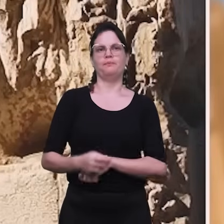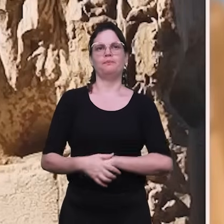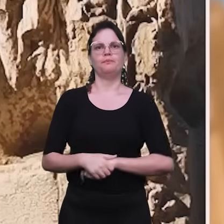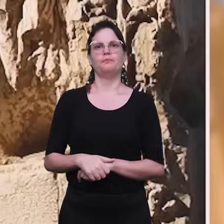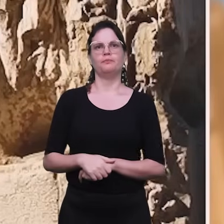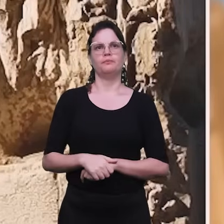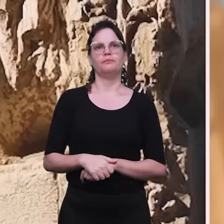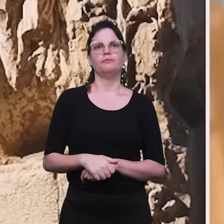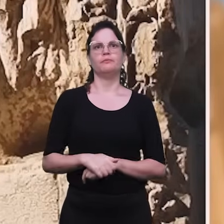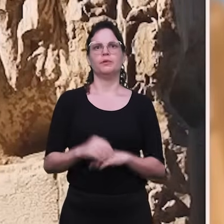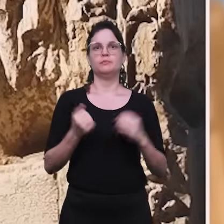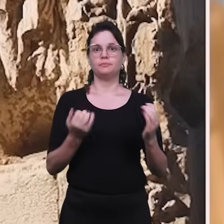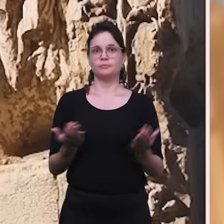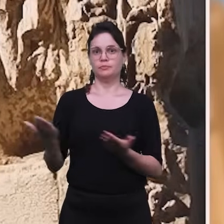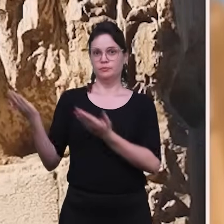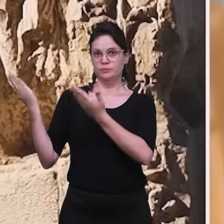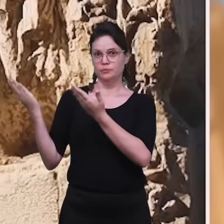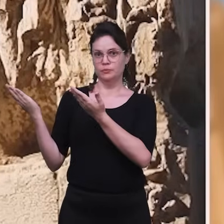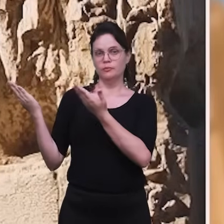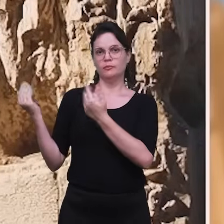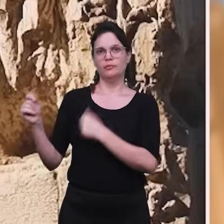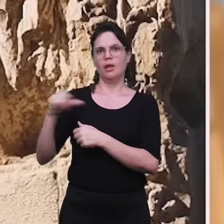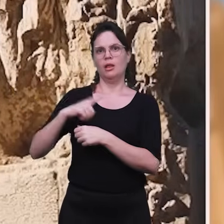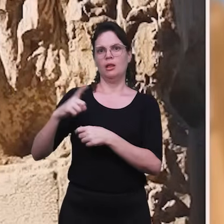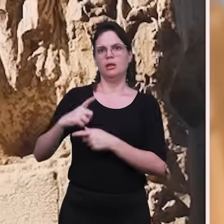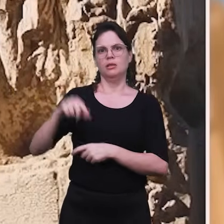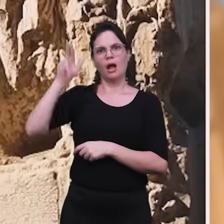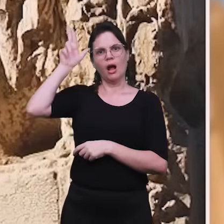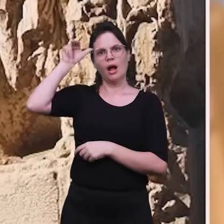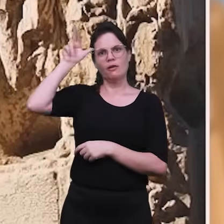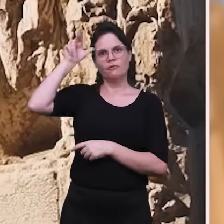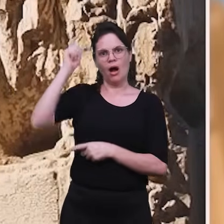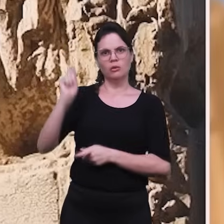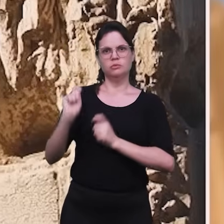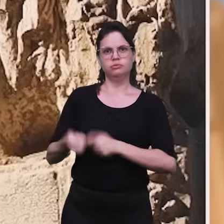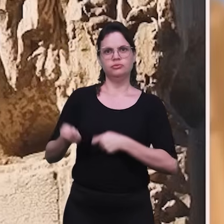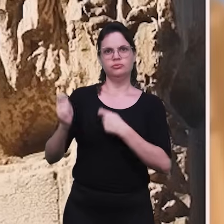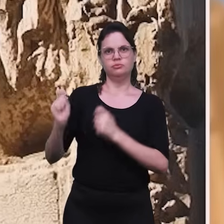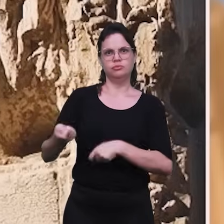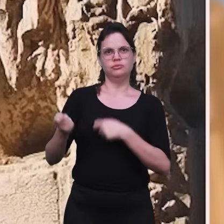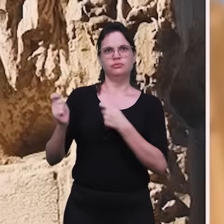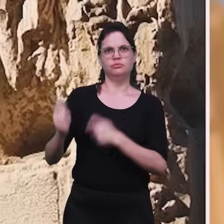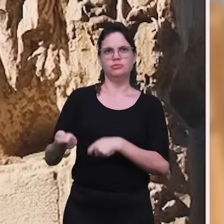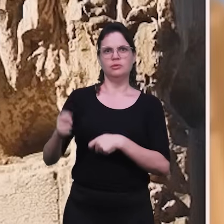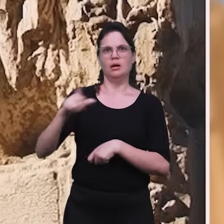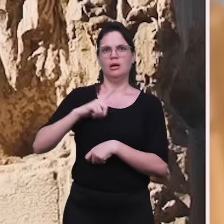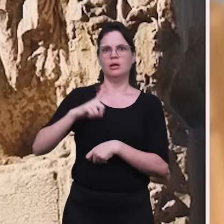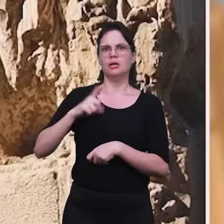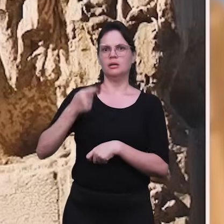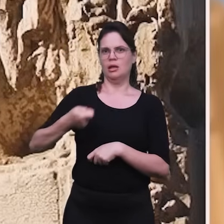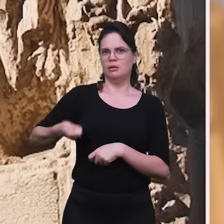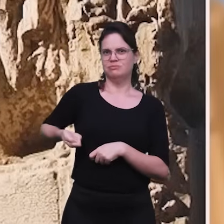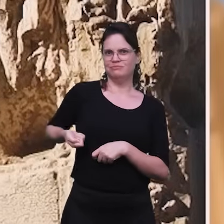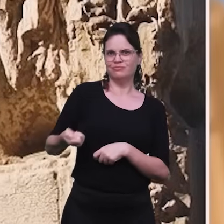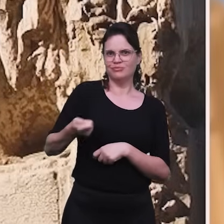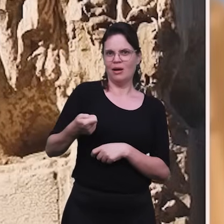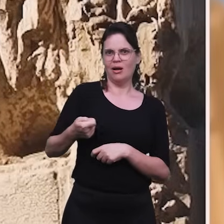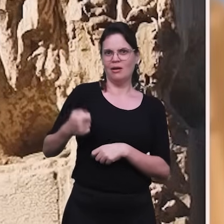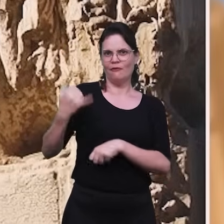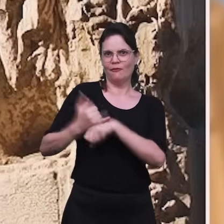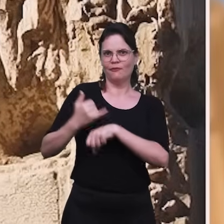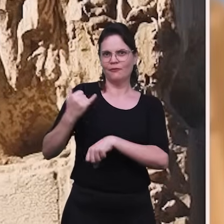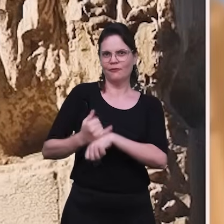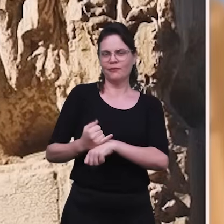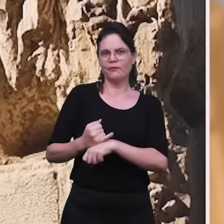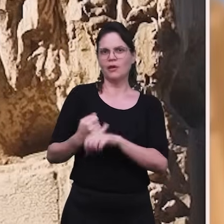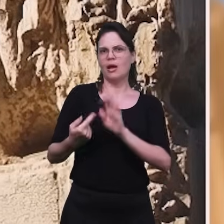nós vamos ver aí também, tem aí esses cavalos, esse carro ferrado, que é aquela biga de guerra. Ali a